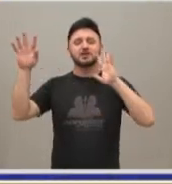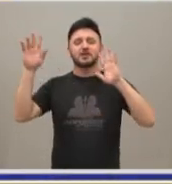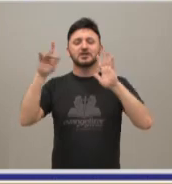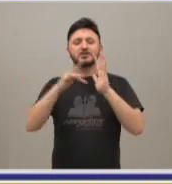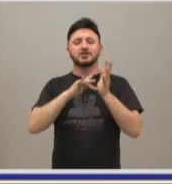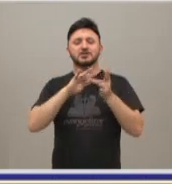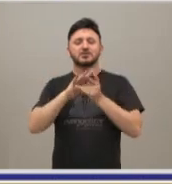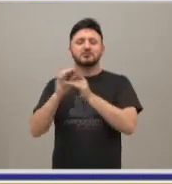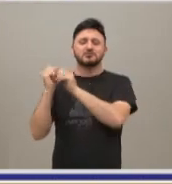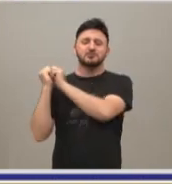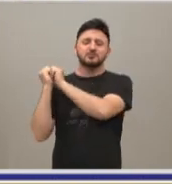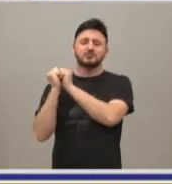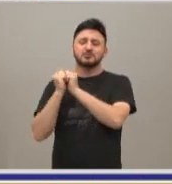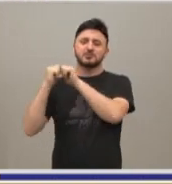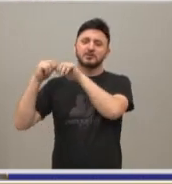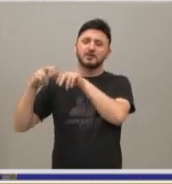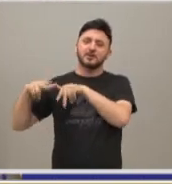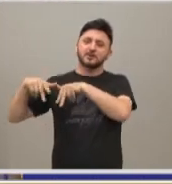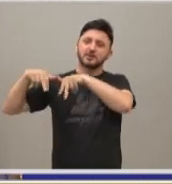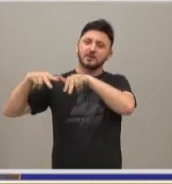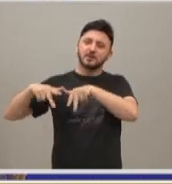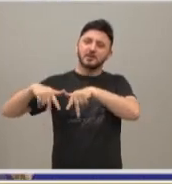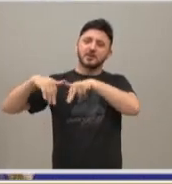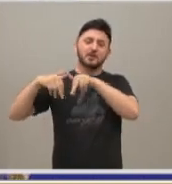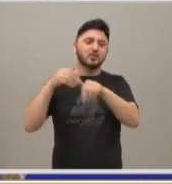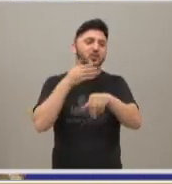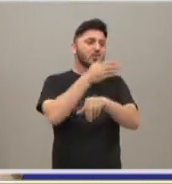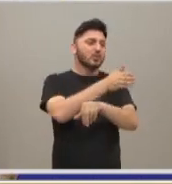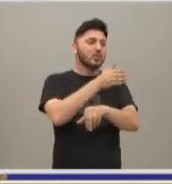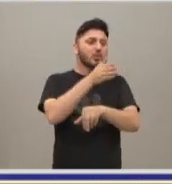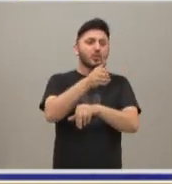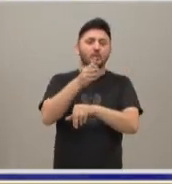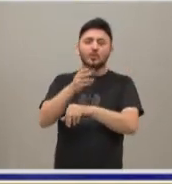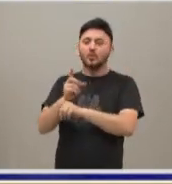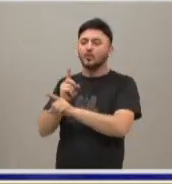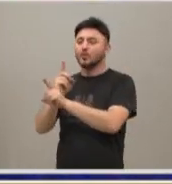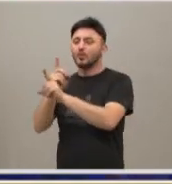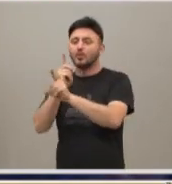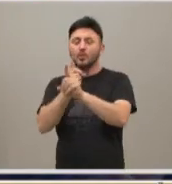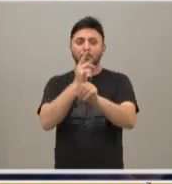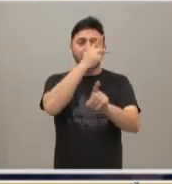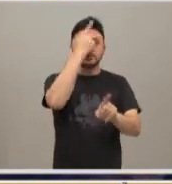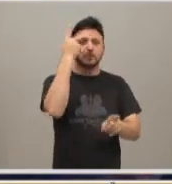caminhando, encontrando pessoas naquelas praias,